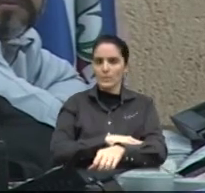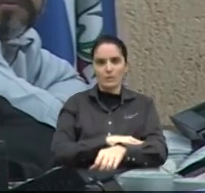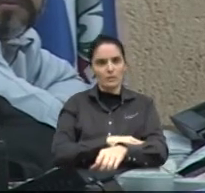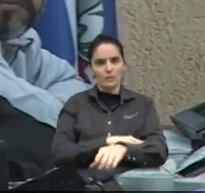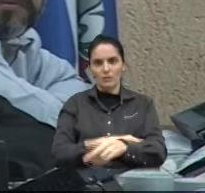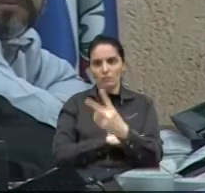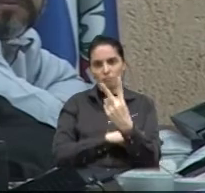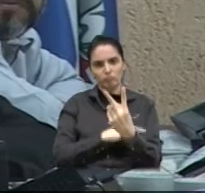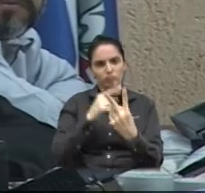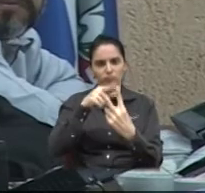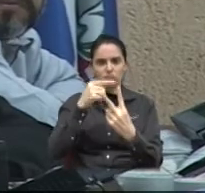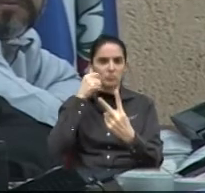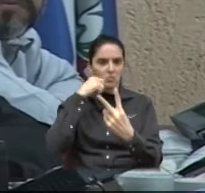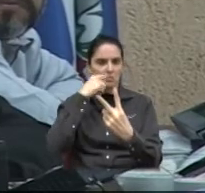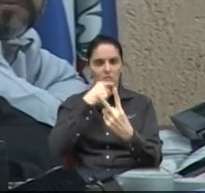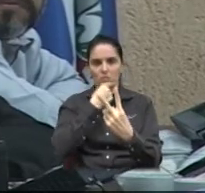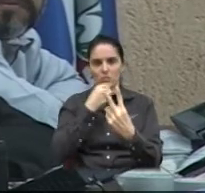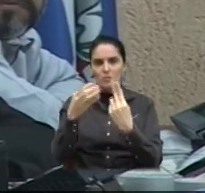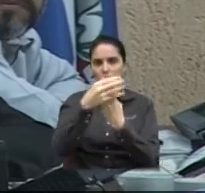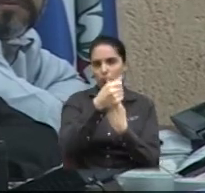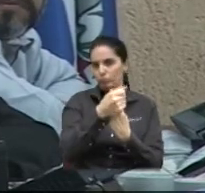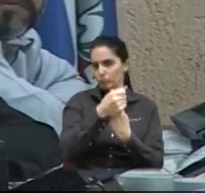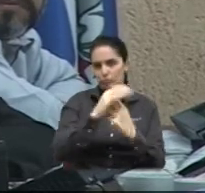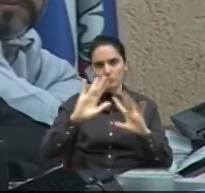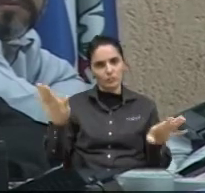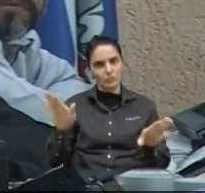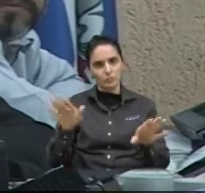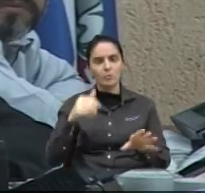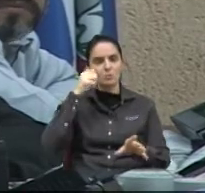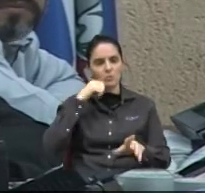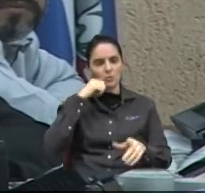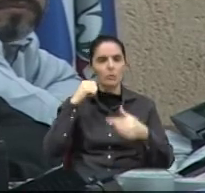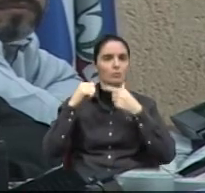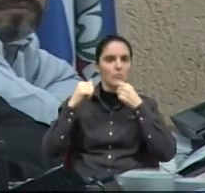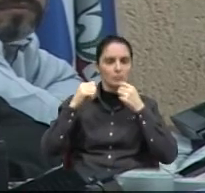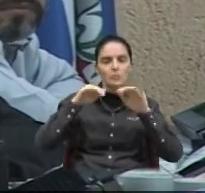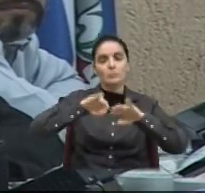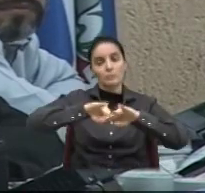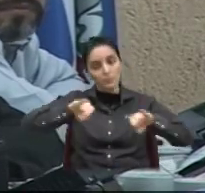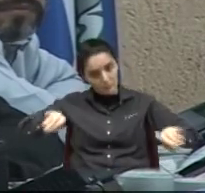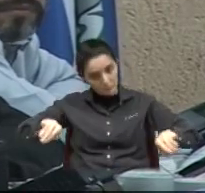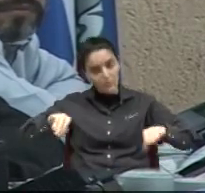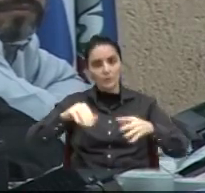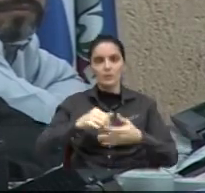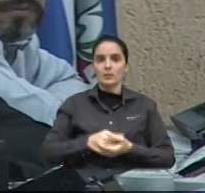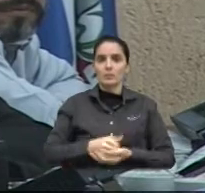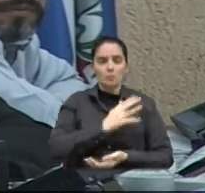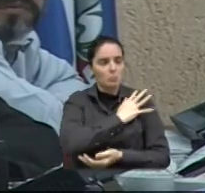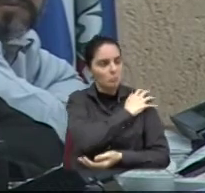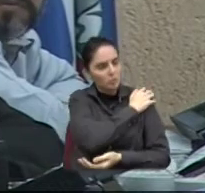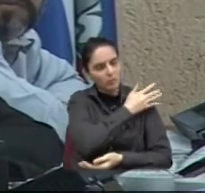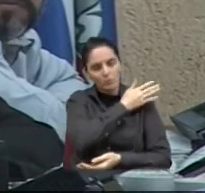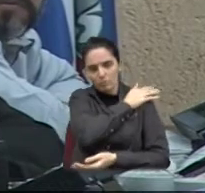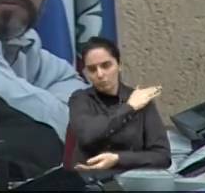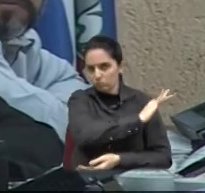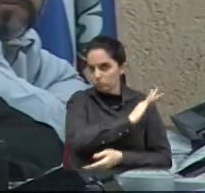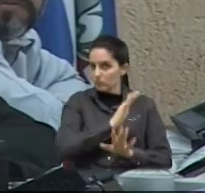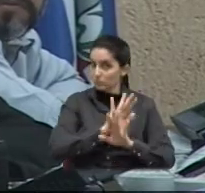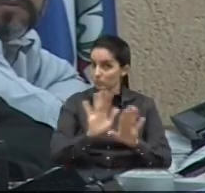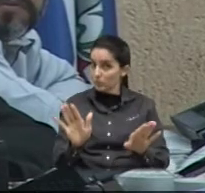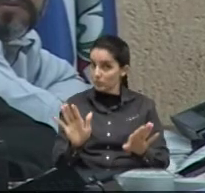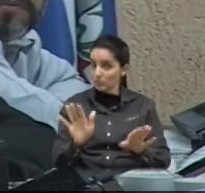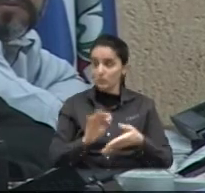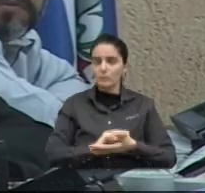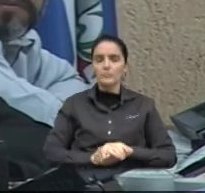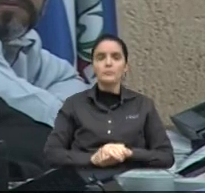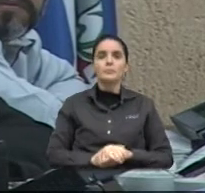um homem para mim é homem mulher mulher izzo também não discriminando o acerto não quem discriminar ninguém